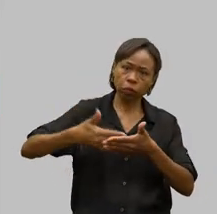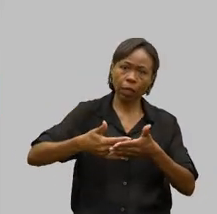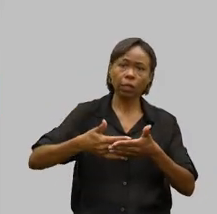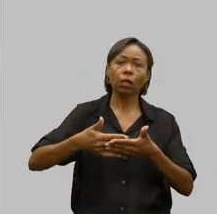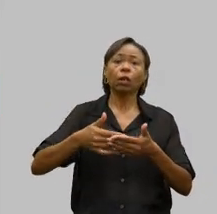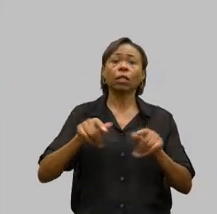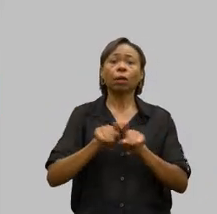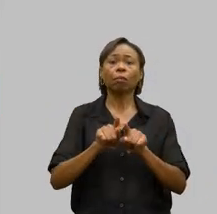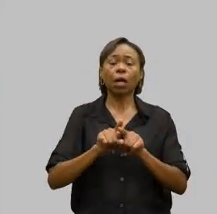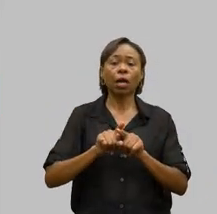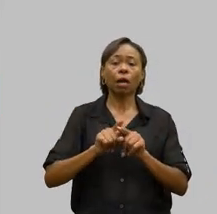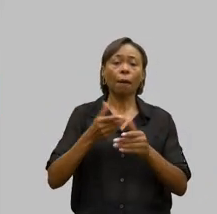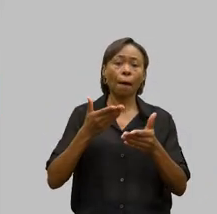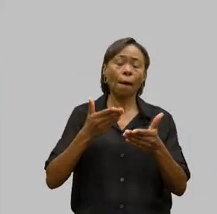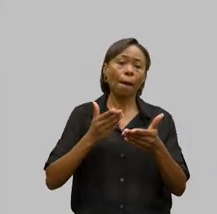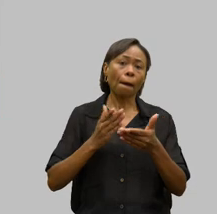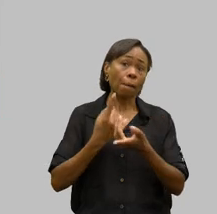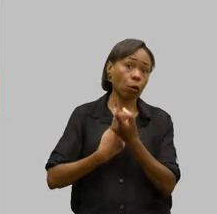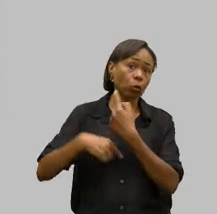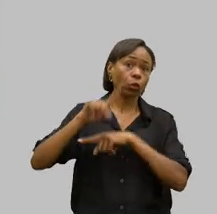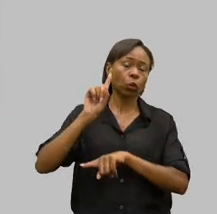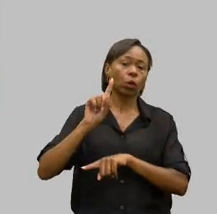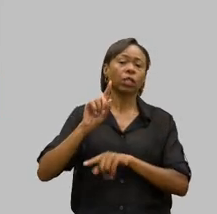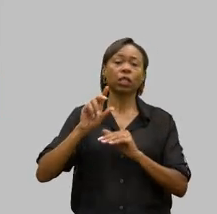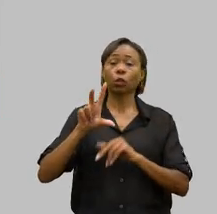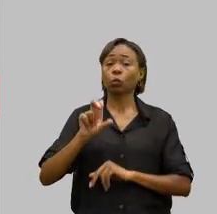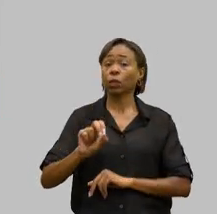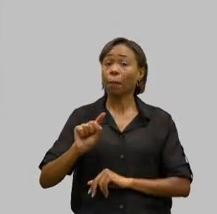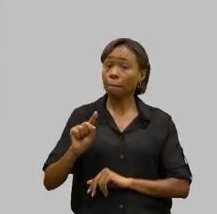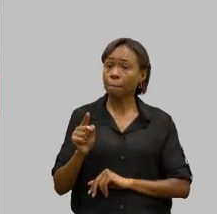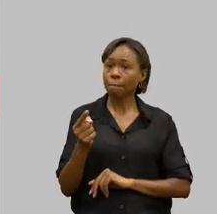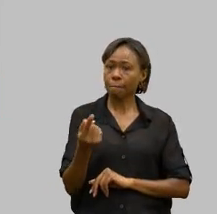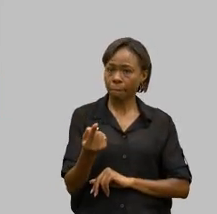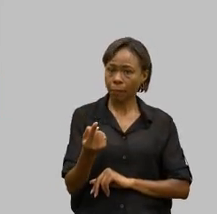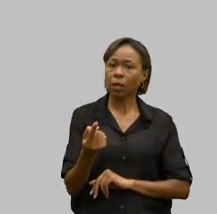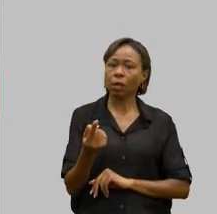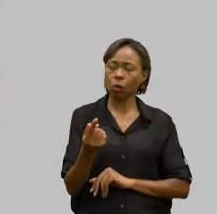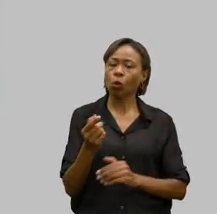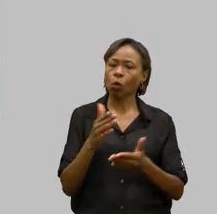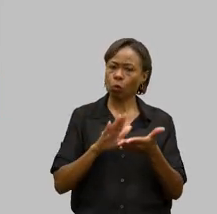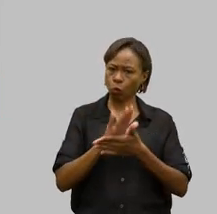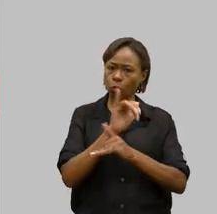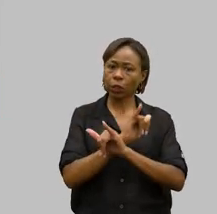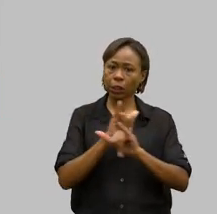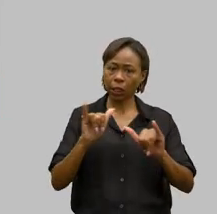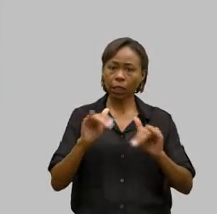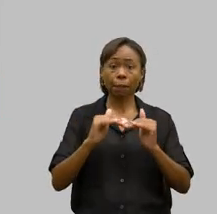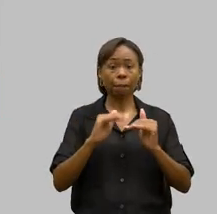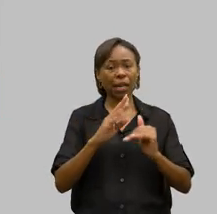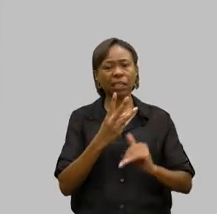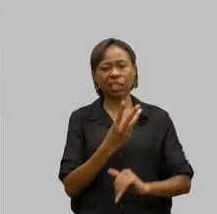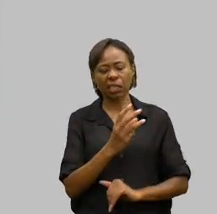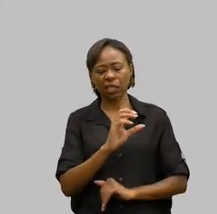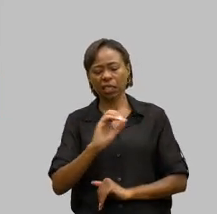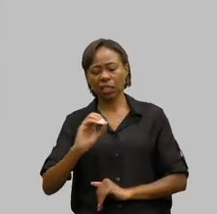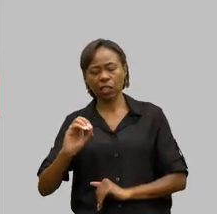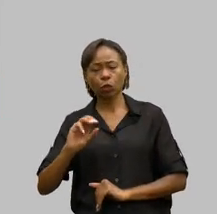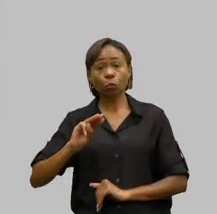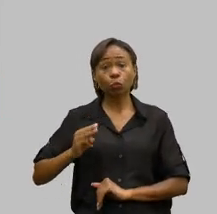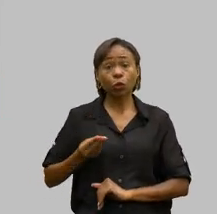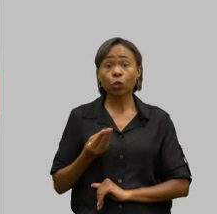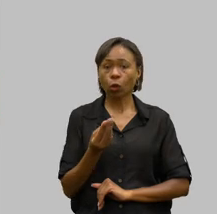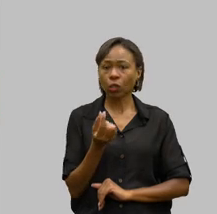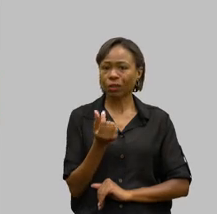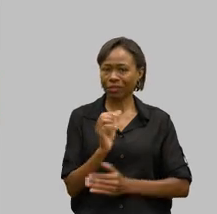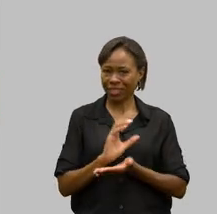promoções já publicadas e pagas, o que representa um valor de mais de 300 milhões investidos. E